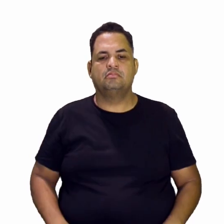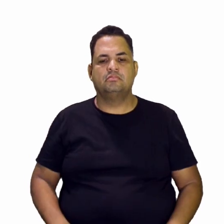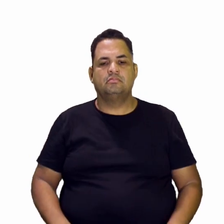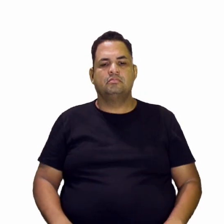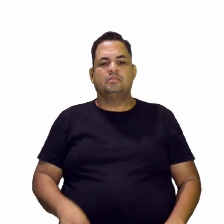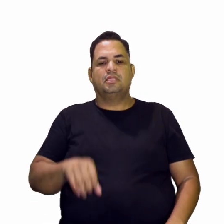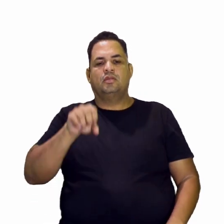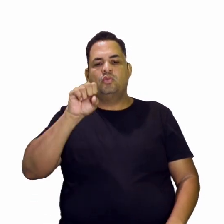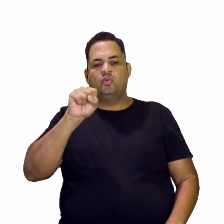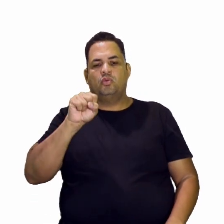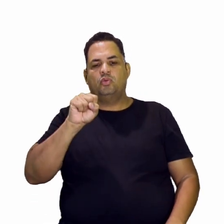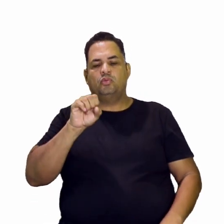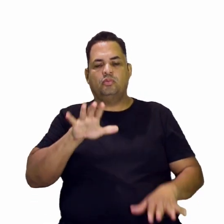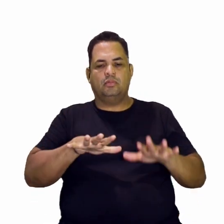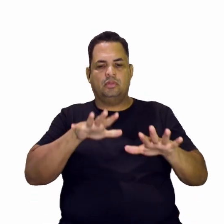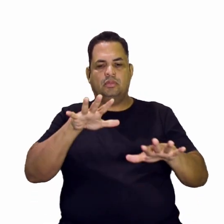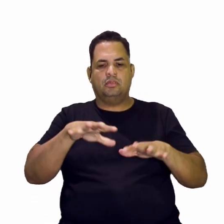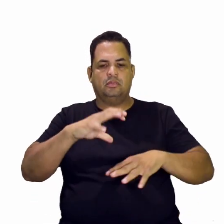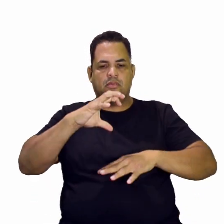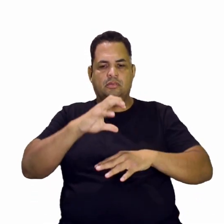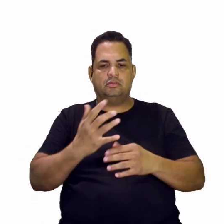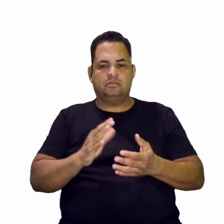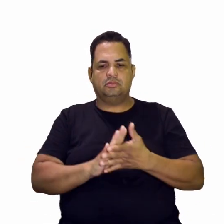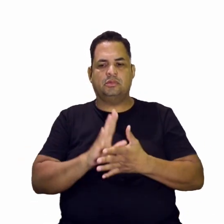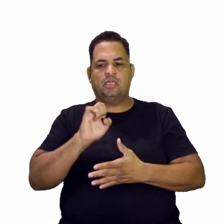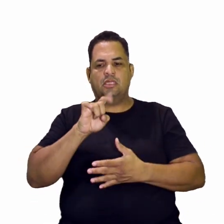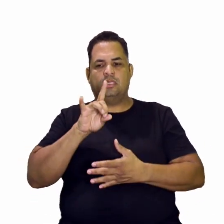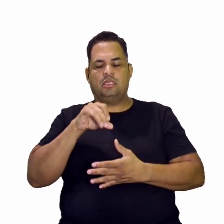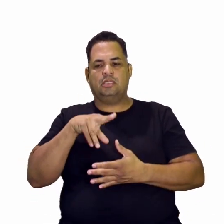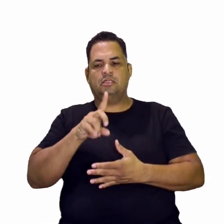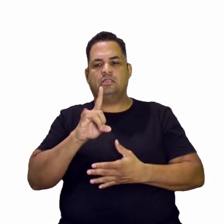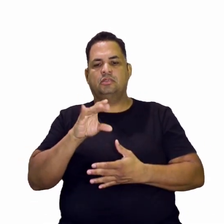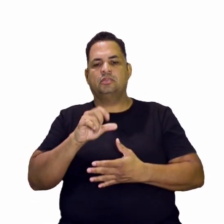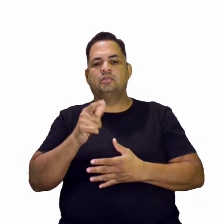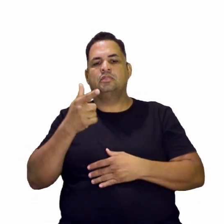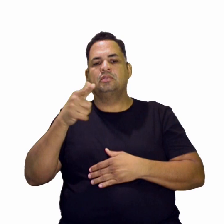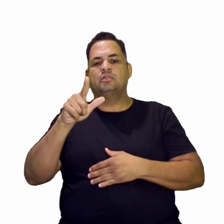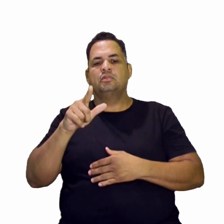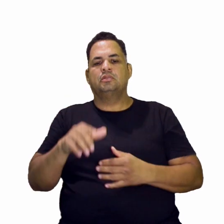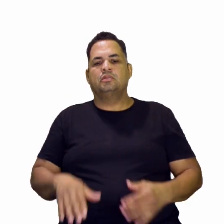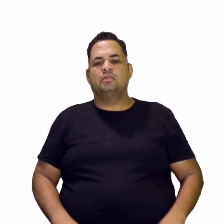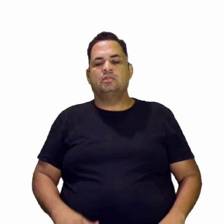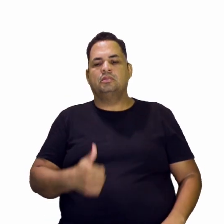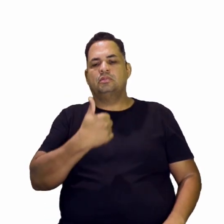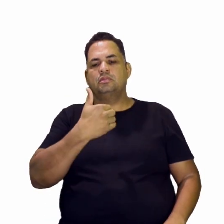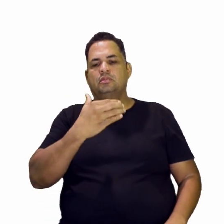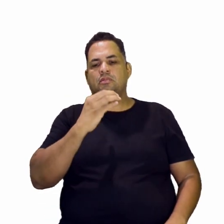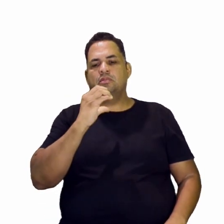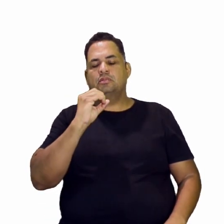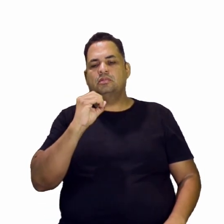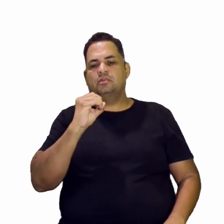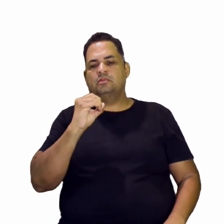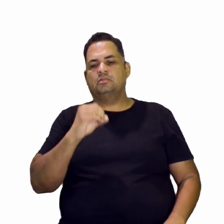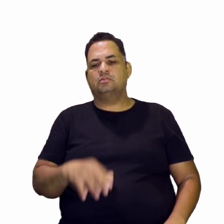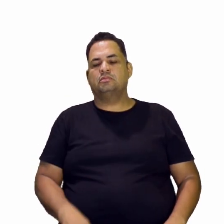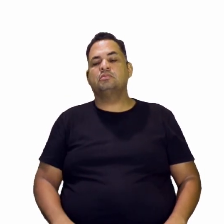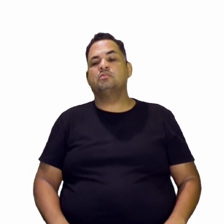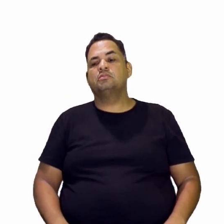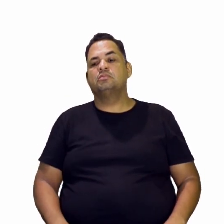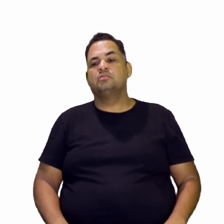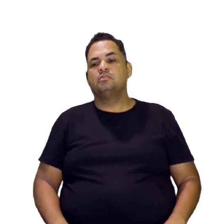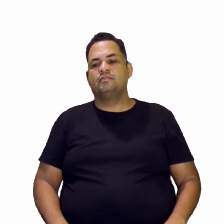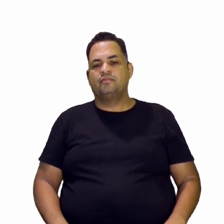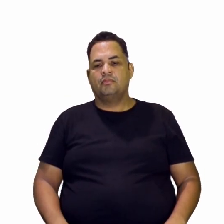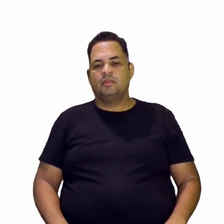8 patas, como os aracnídeos, e outros com 10 patas, no